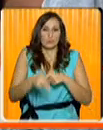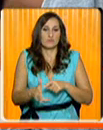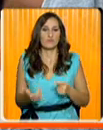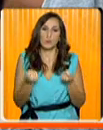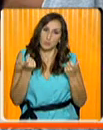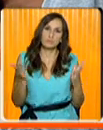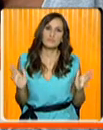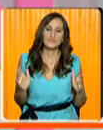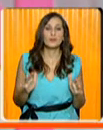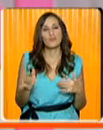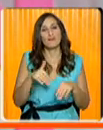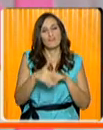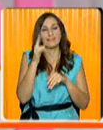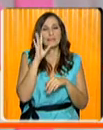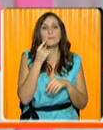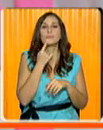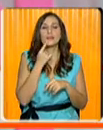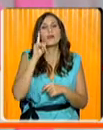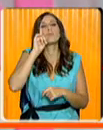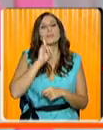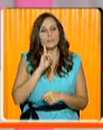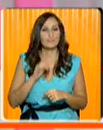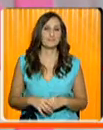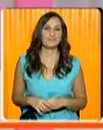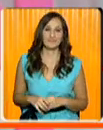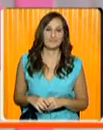vamos então lá perceber as mulheres. Ora, veja.